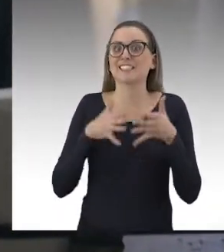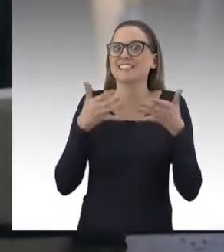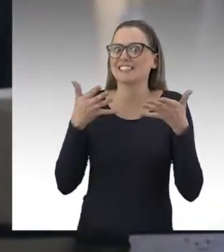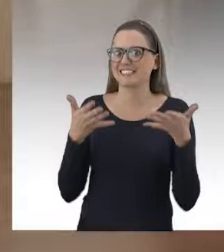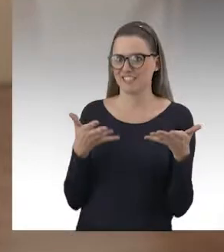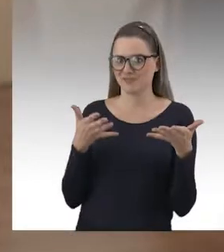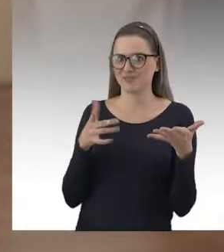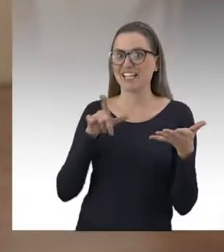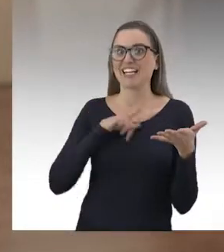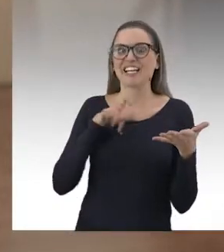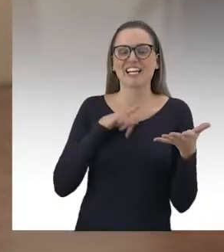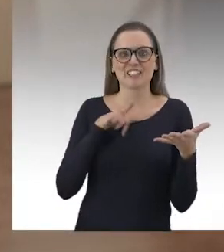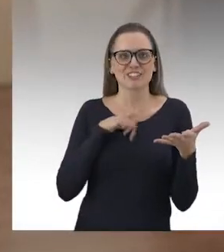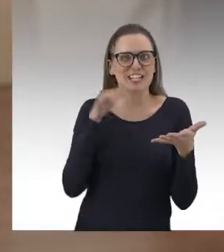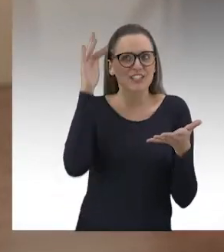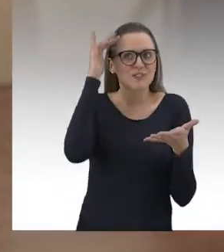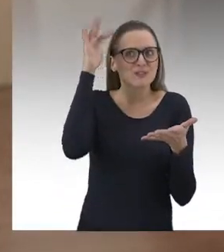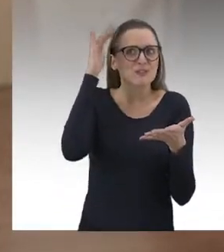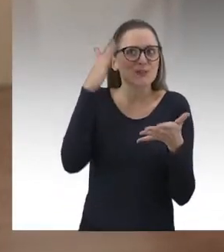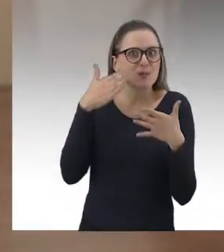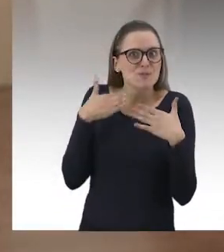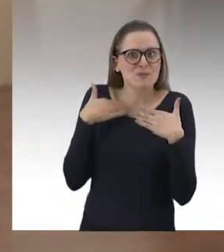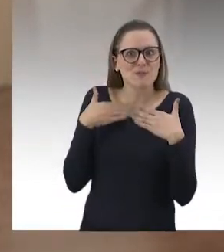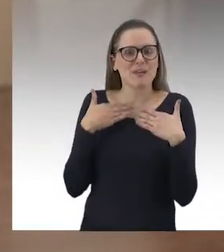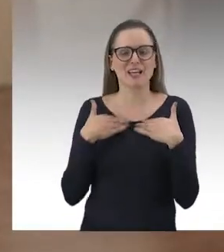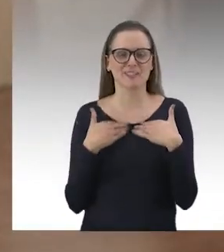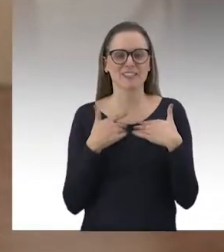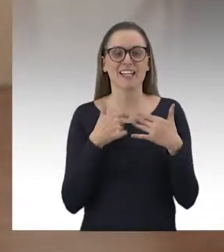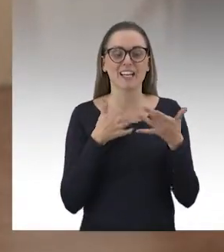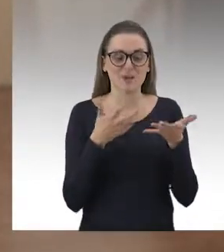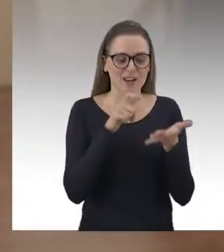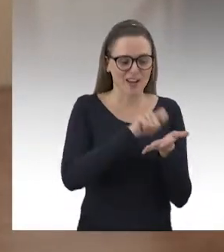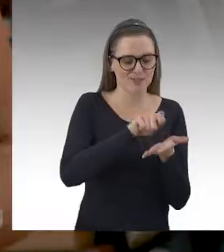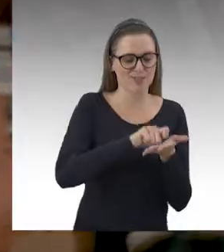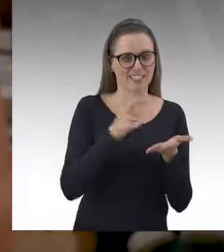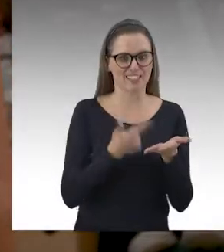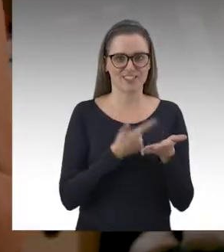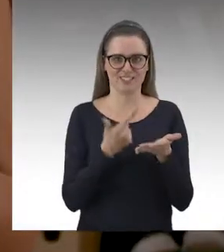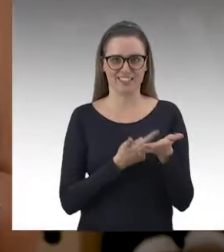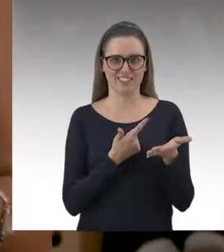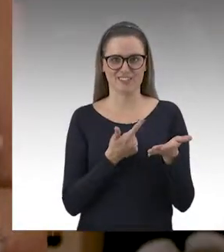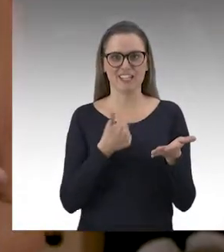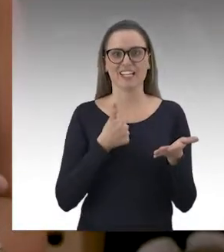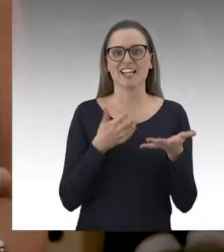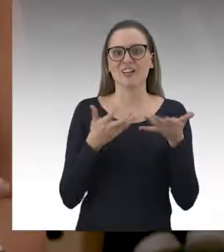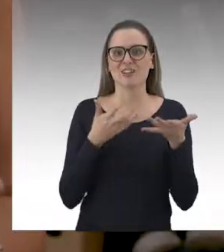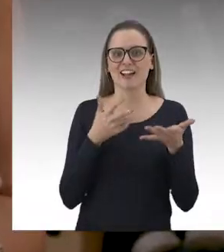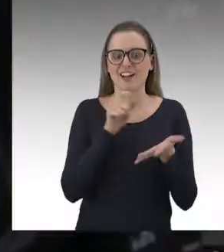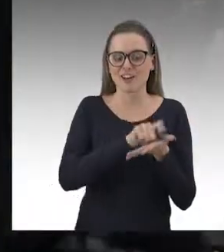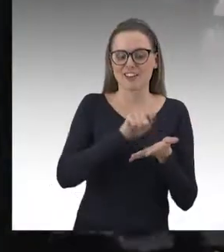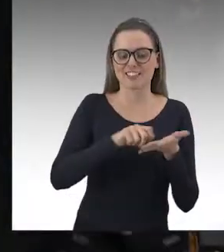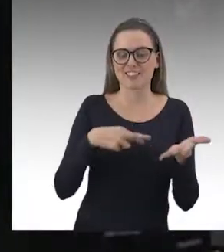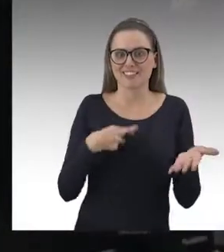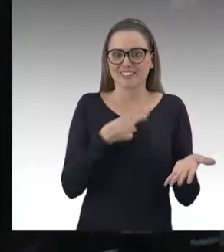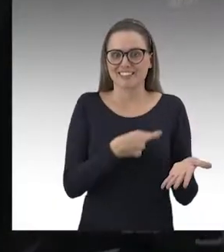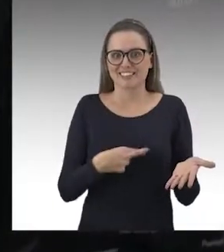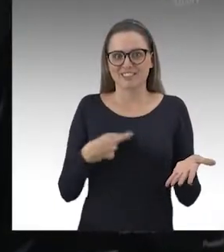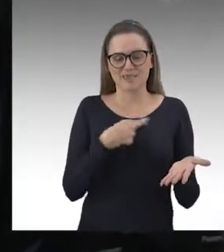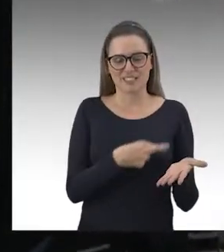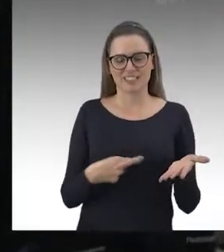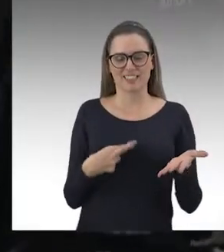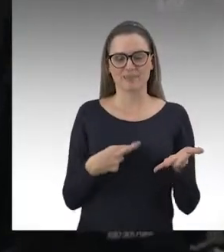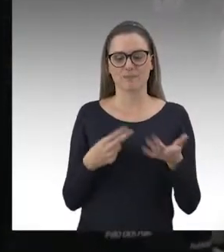Então, eu tenho um sonho íntimo, muito profundo, que eu quero escrever um livro. Eu queria escrever um romance, assim, sabe? 4, 1,